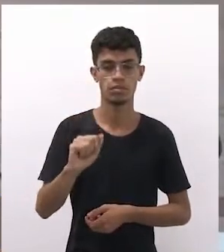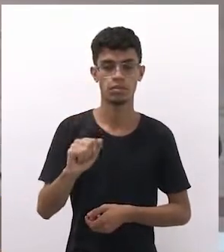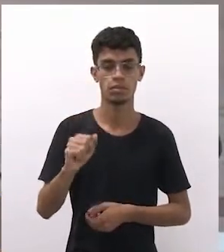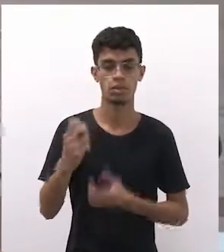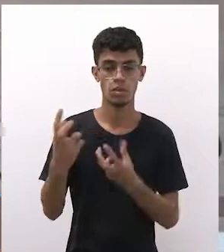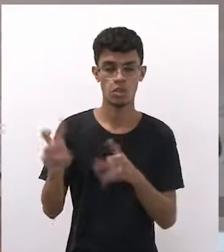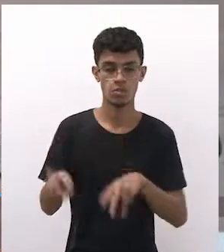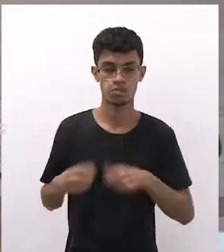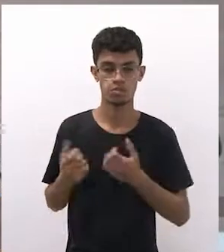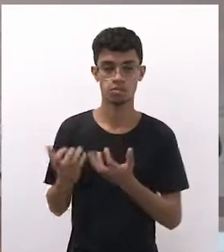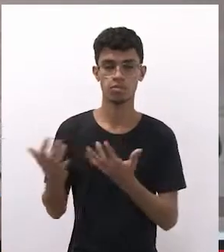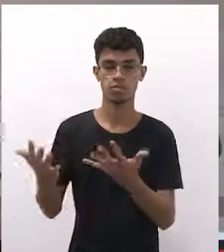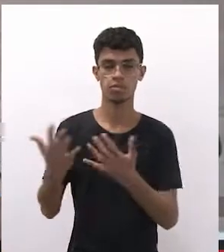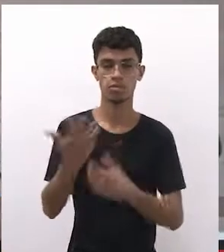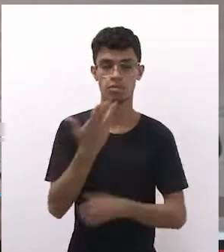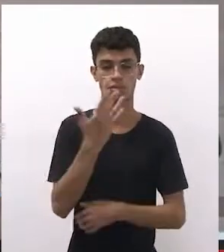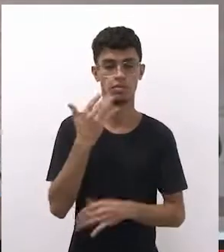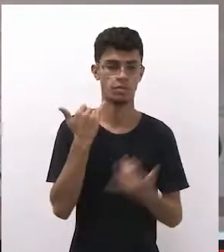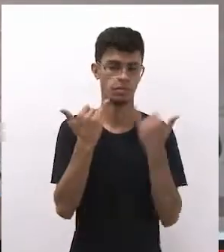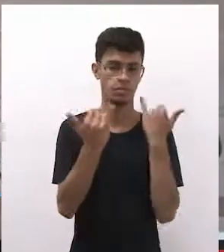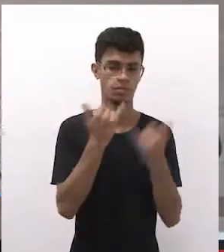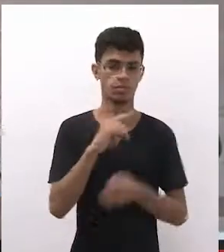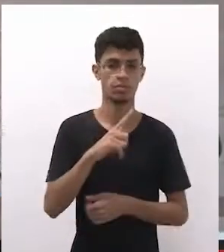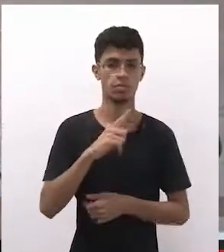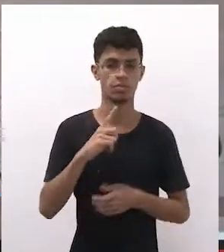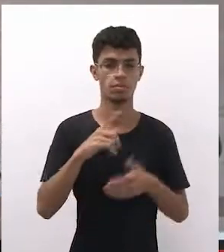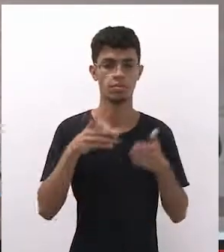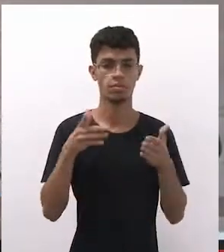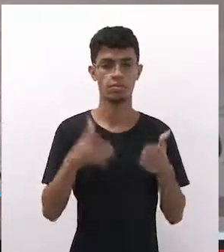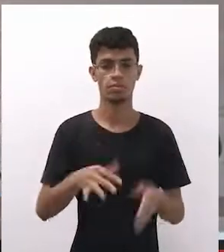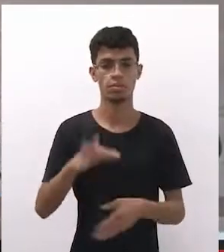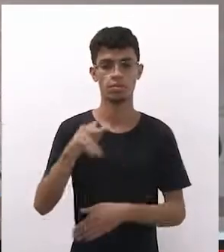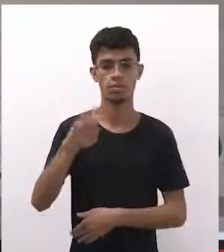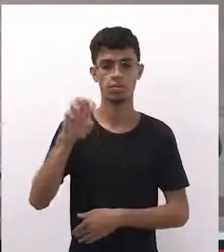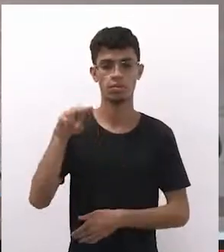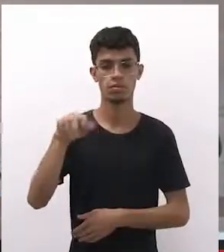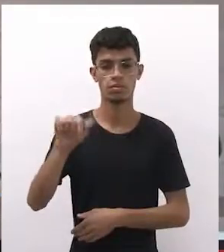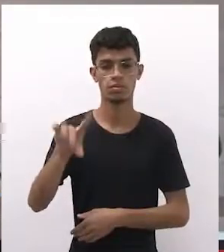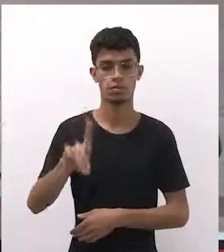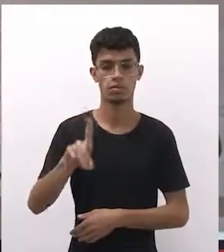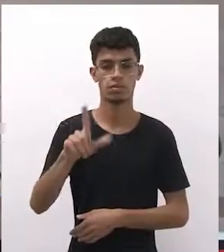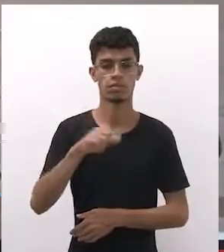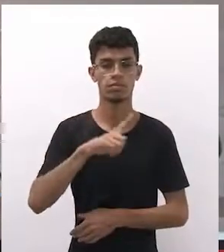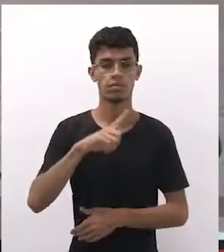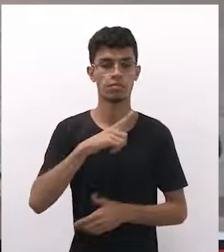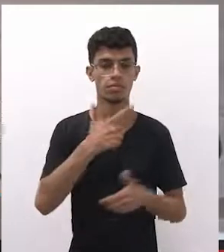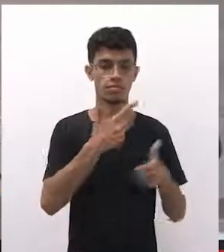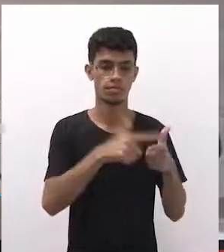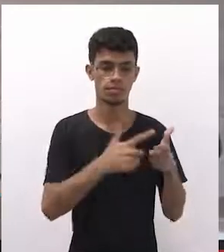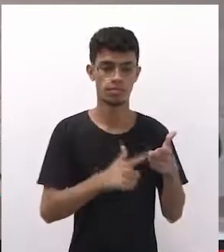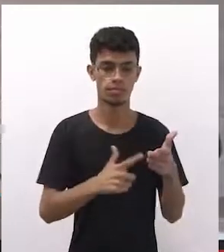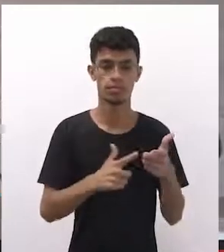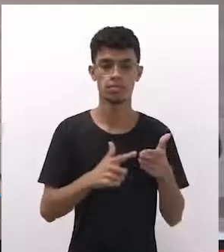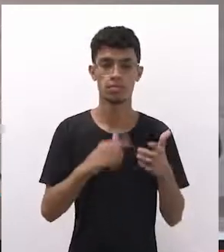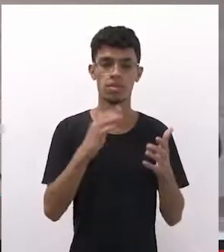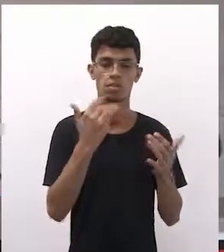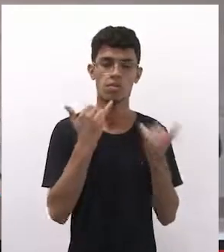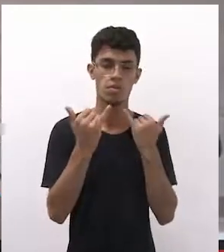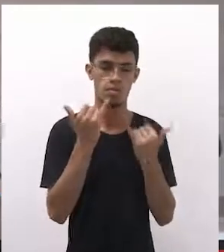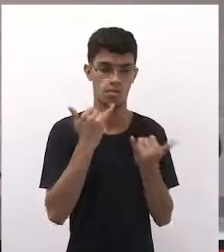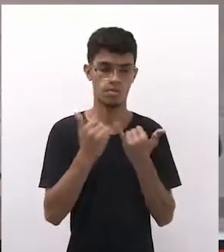assim, esses são os dados que a gente tem hoje notificados pelo PNAD. Claro, temos problema de subnotificação, sem